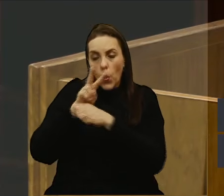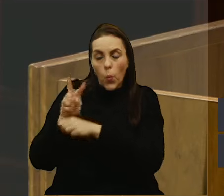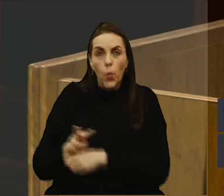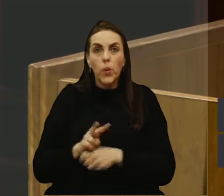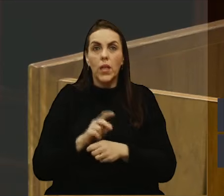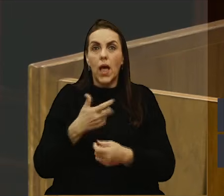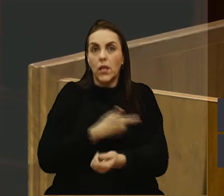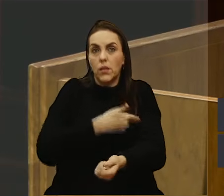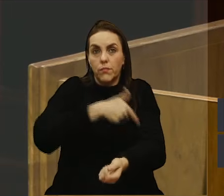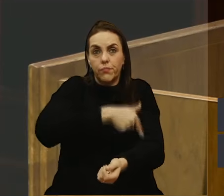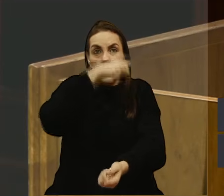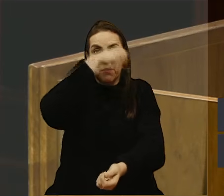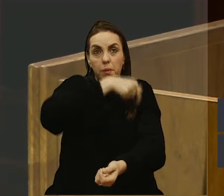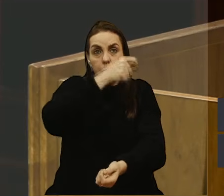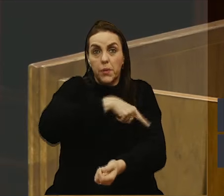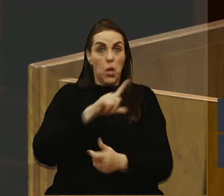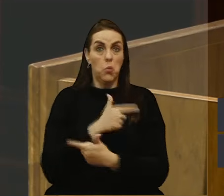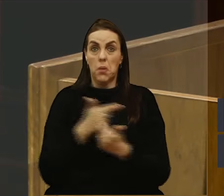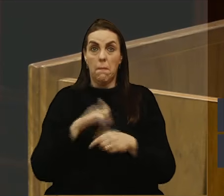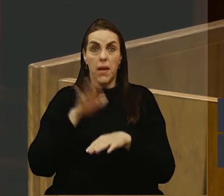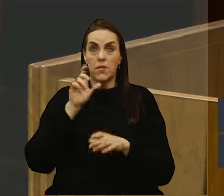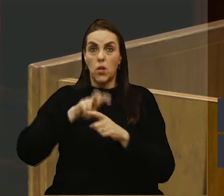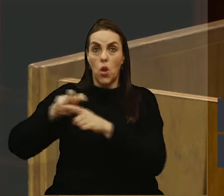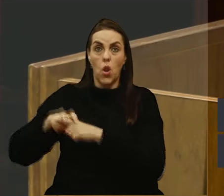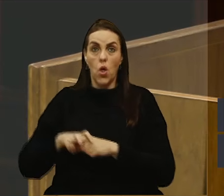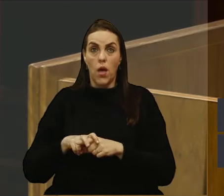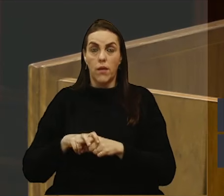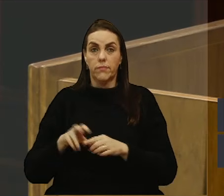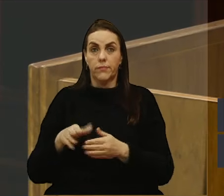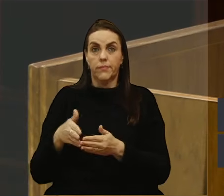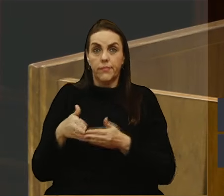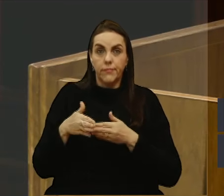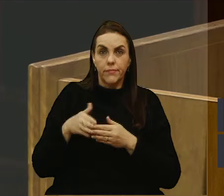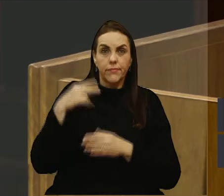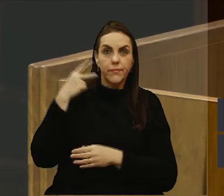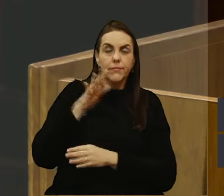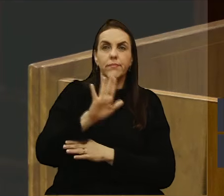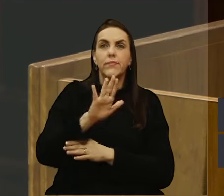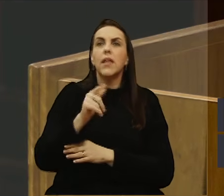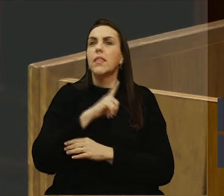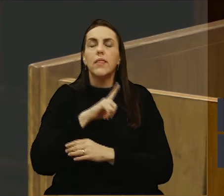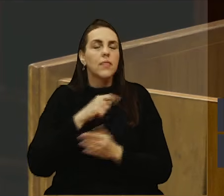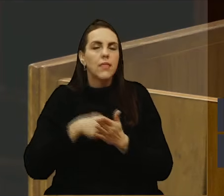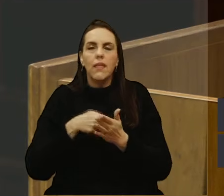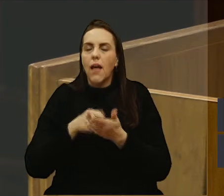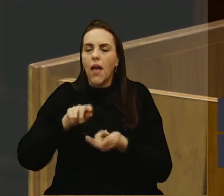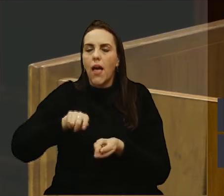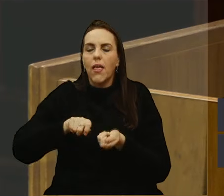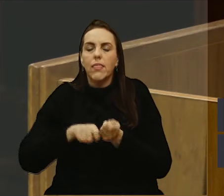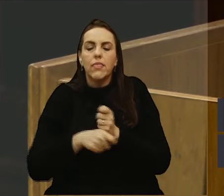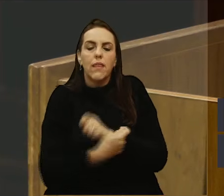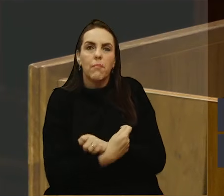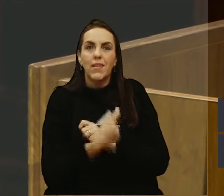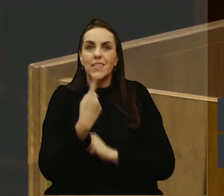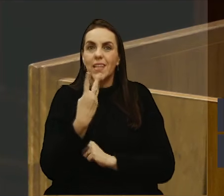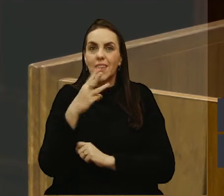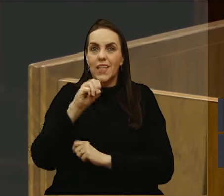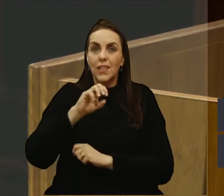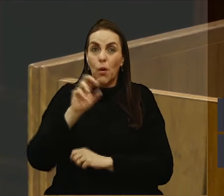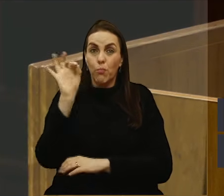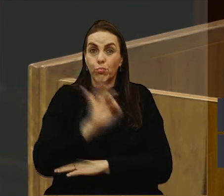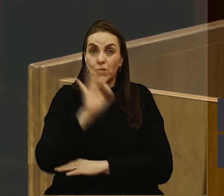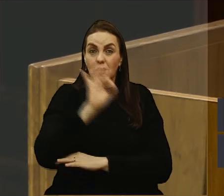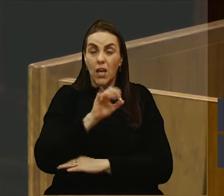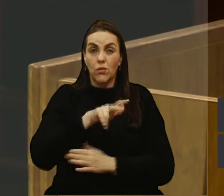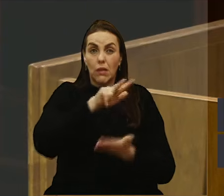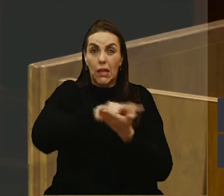uma sonda. Não existe mais esses lugares. Uma parte, vereador. Por que não existe mais? Porque eles tentaram readaptar até 130% a ocupação